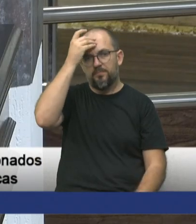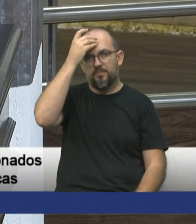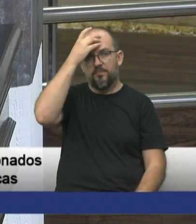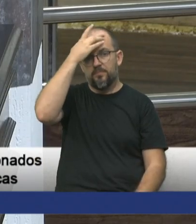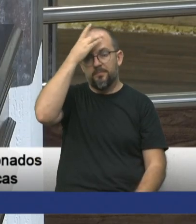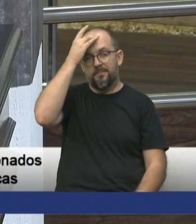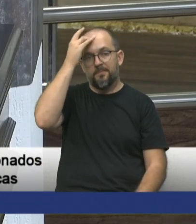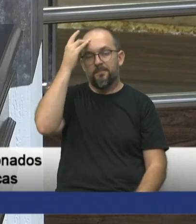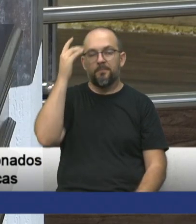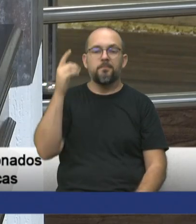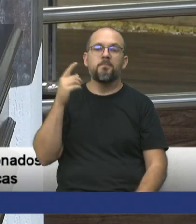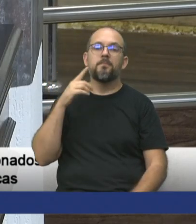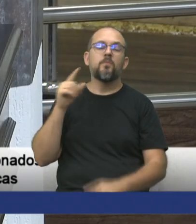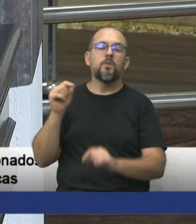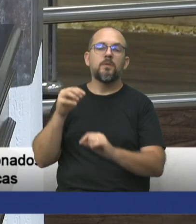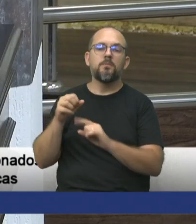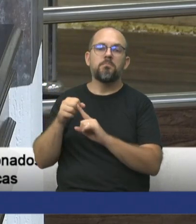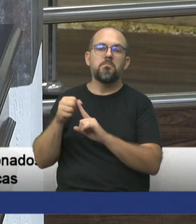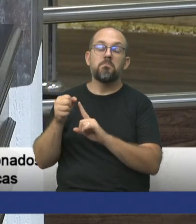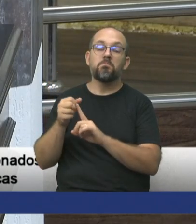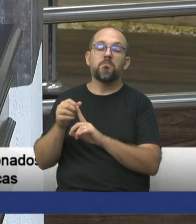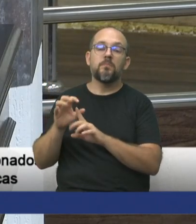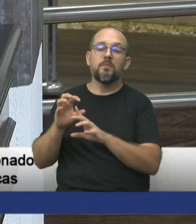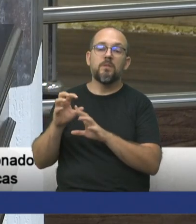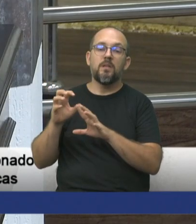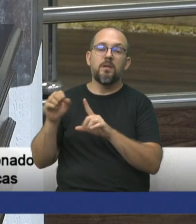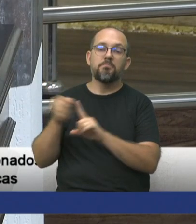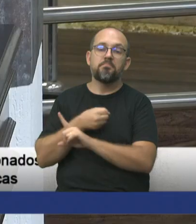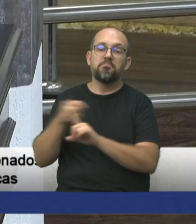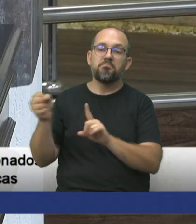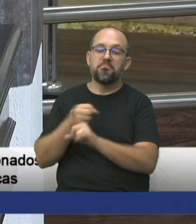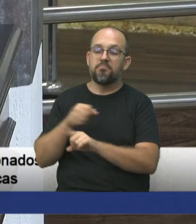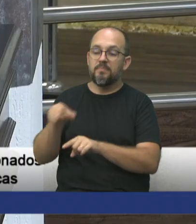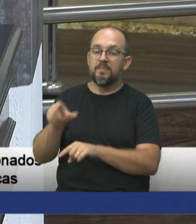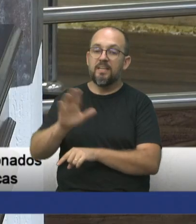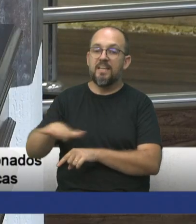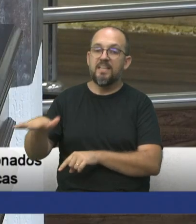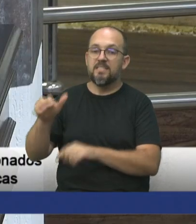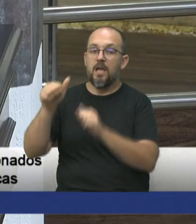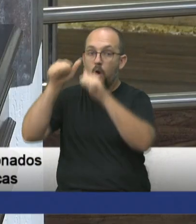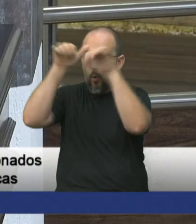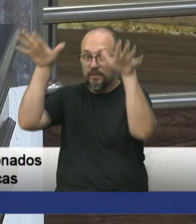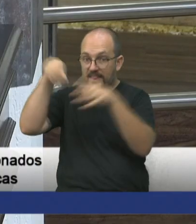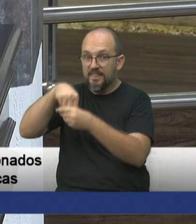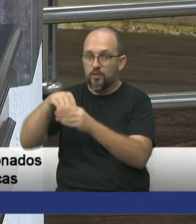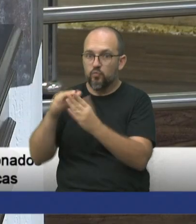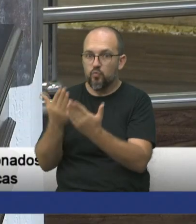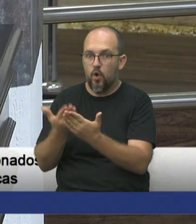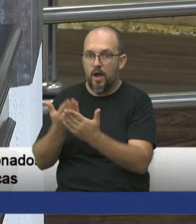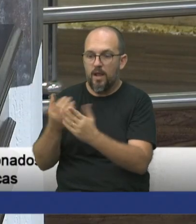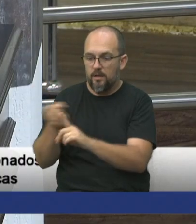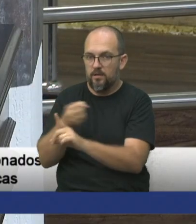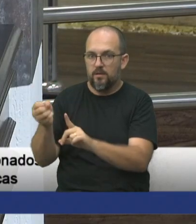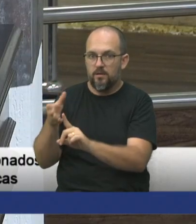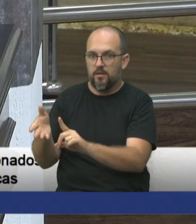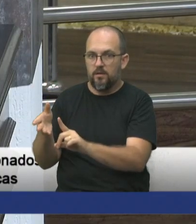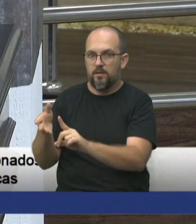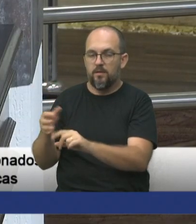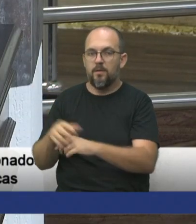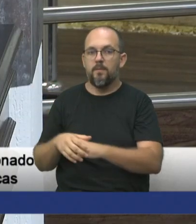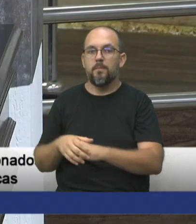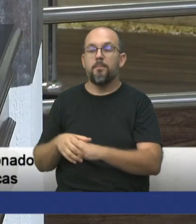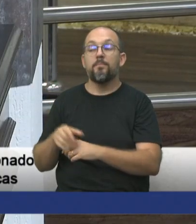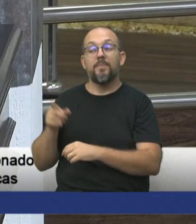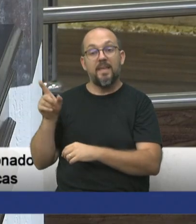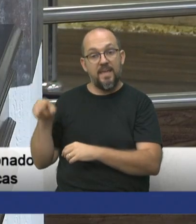que agrediu uma criança autista numa escola. E, pasmem, eu levei, ele me